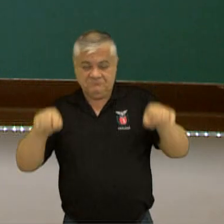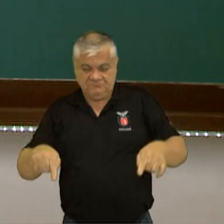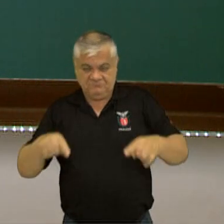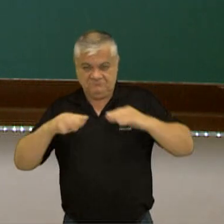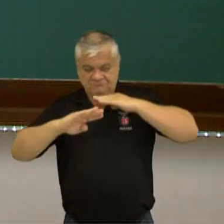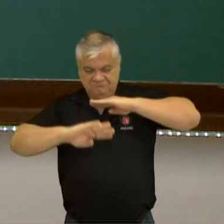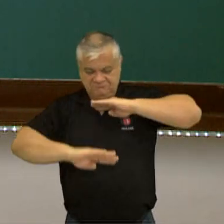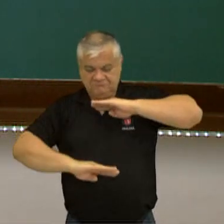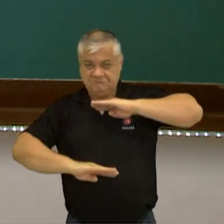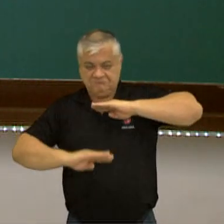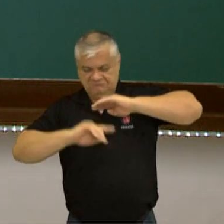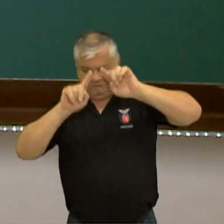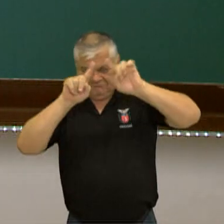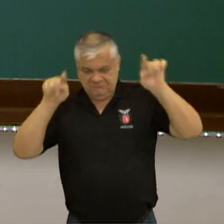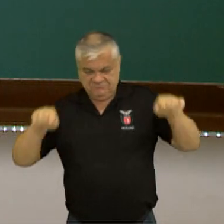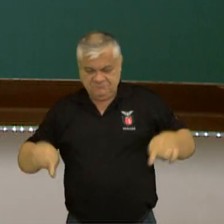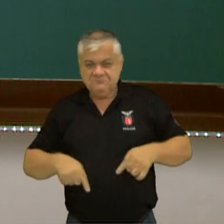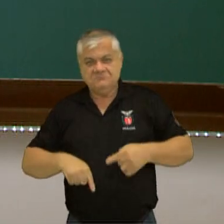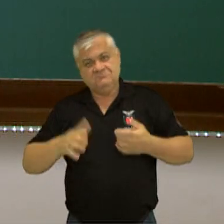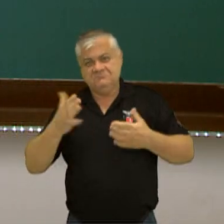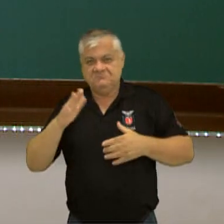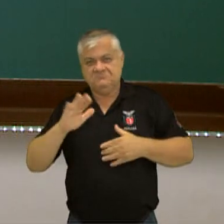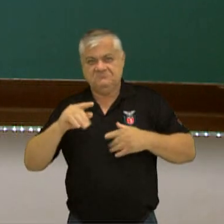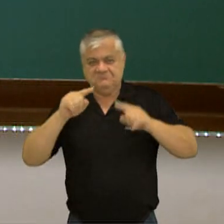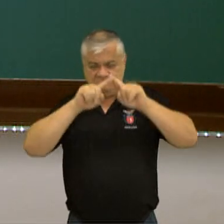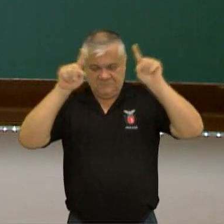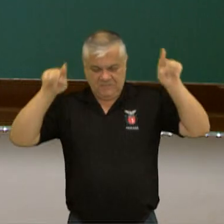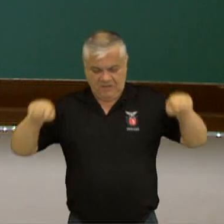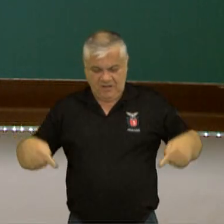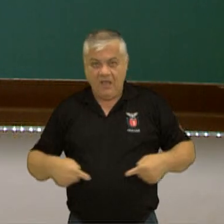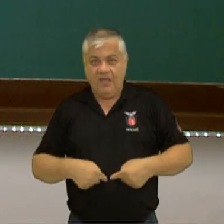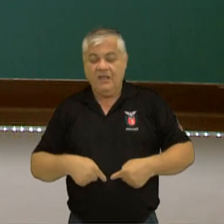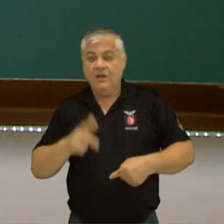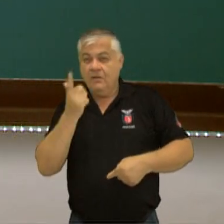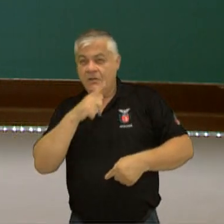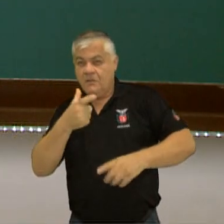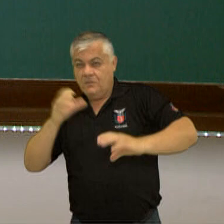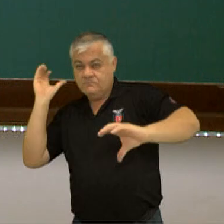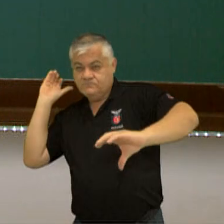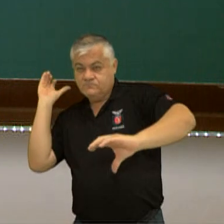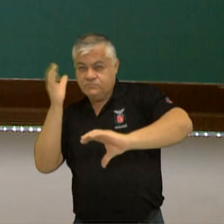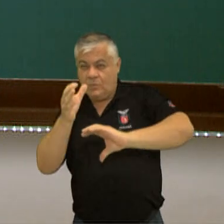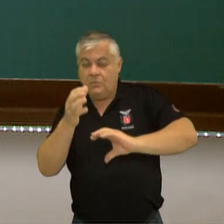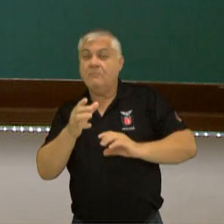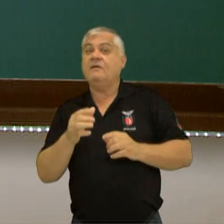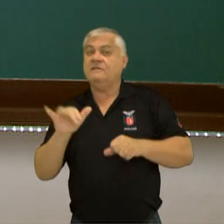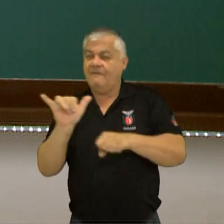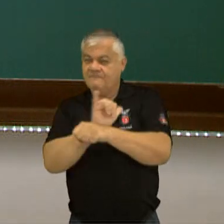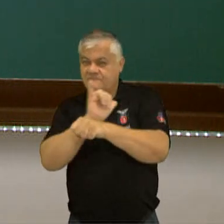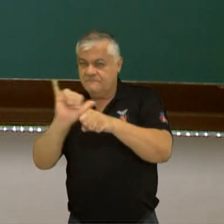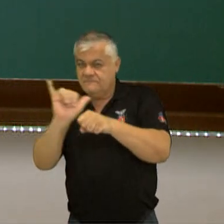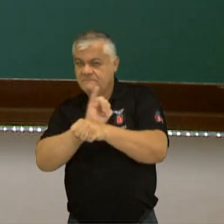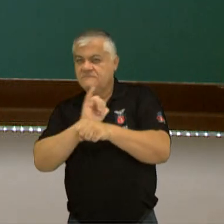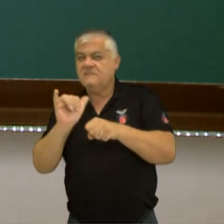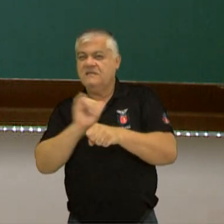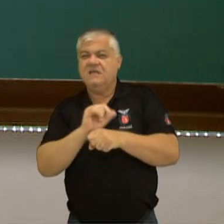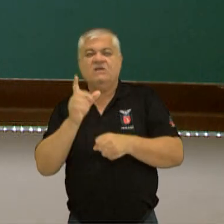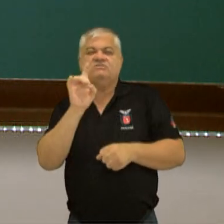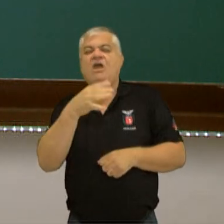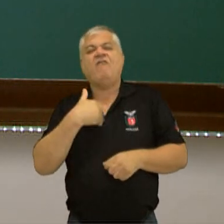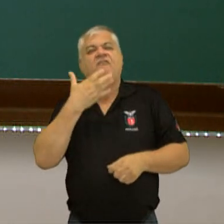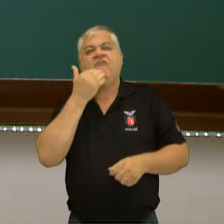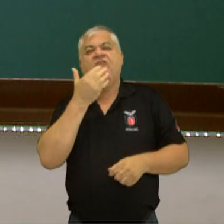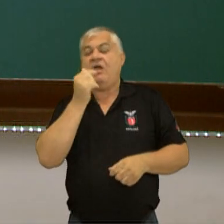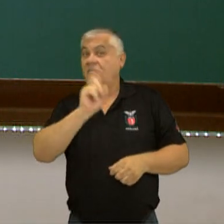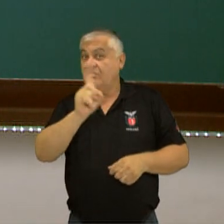peito e o joelho do catcher que vai receber. E ele tem que dificultar essa rebatida também, né? Não adianta ele jogar fácil